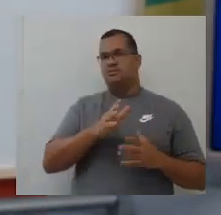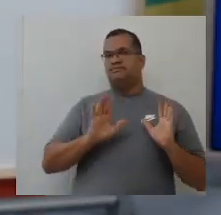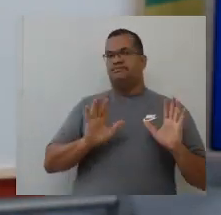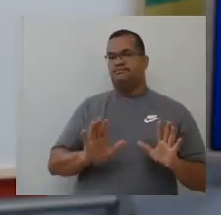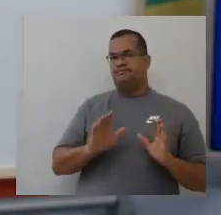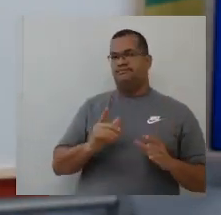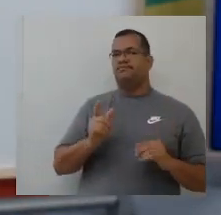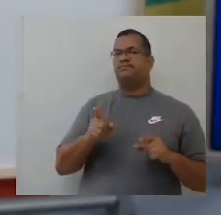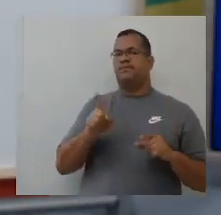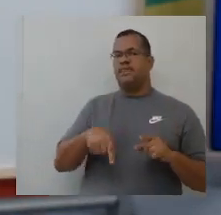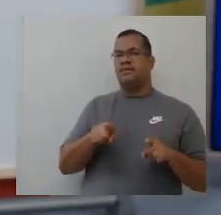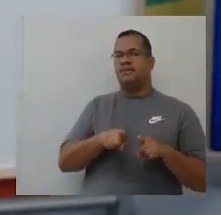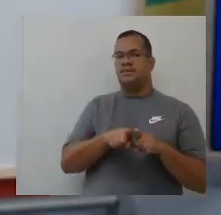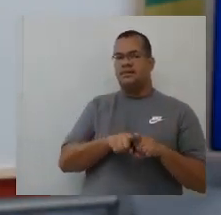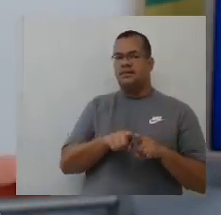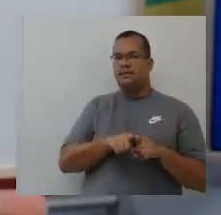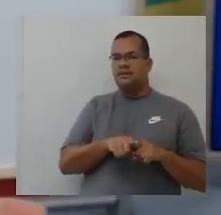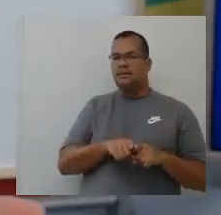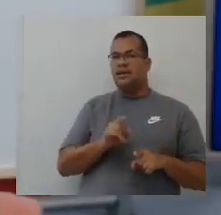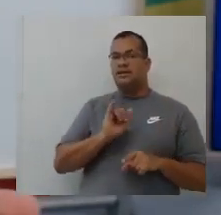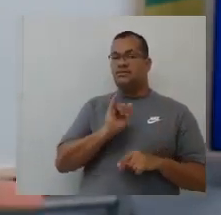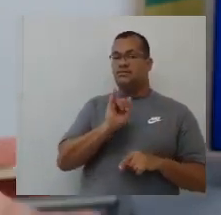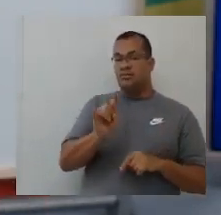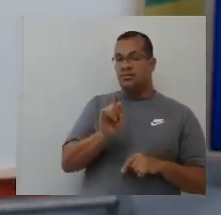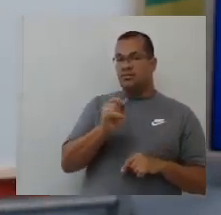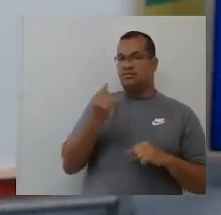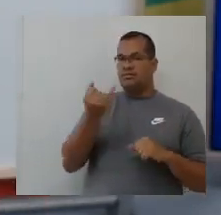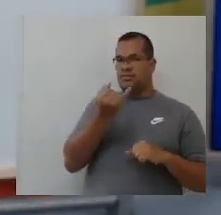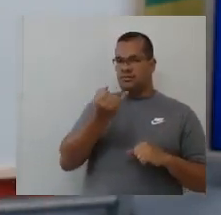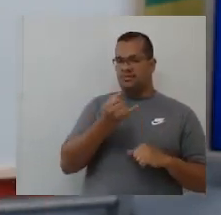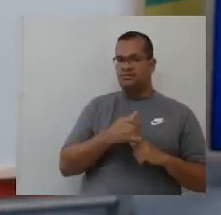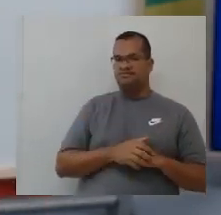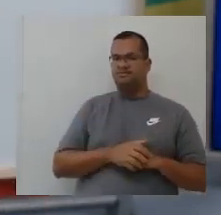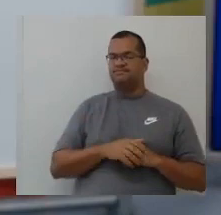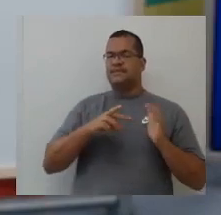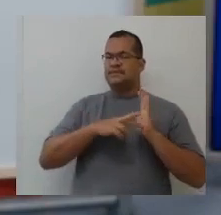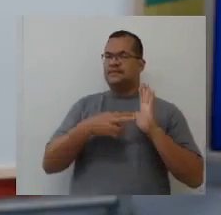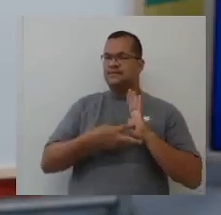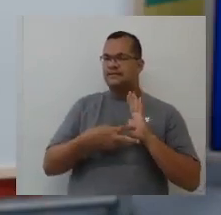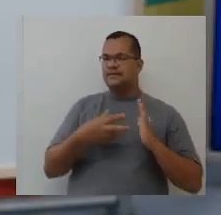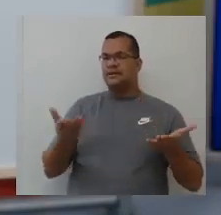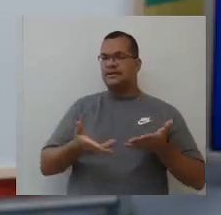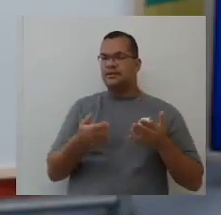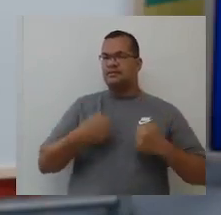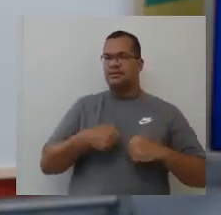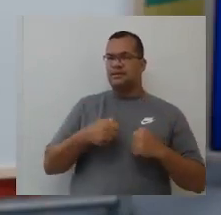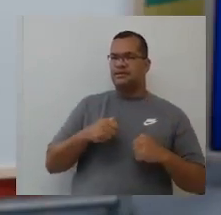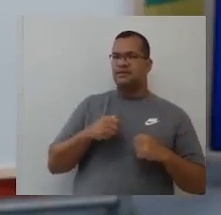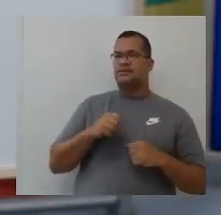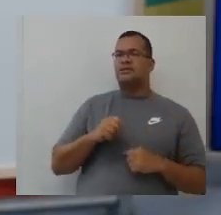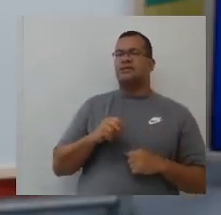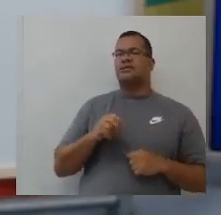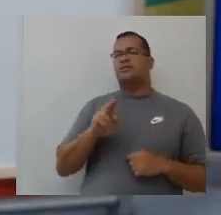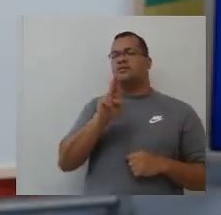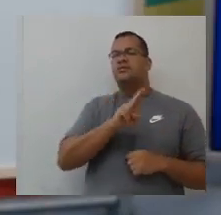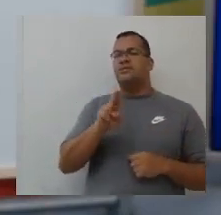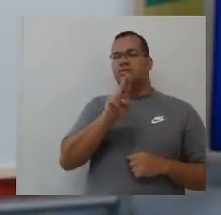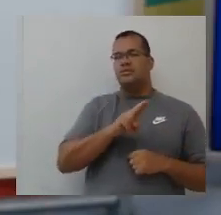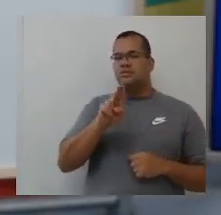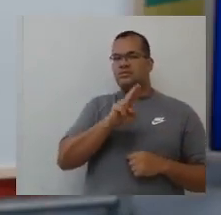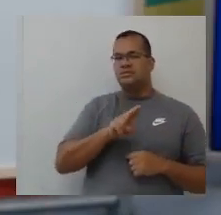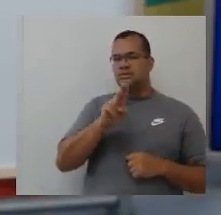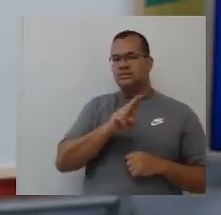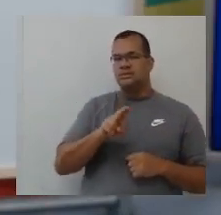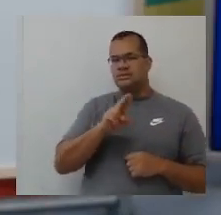tem que ir como verbo auxiliar. É uma informação importante. Ou seja, significa que eu vou precisar utilizar esse verbo to be na